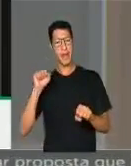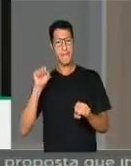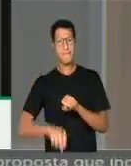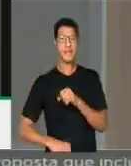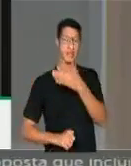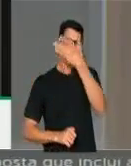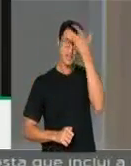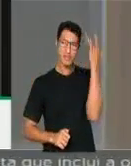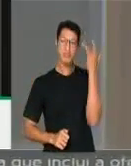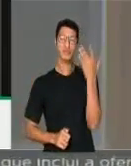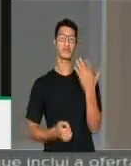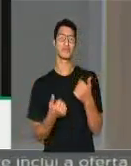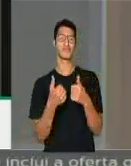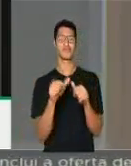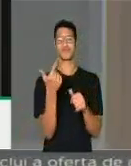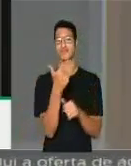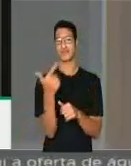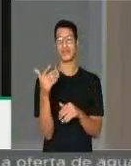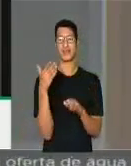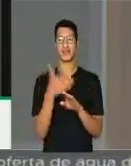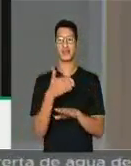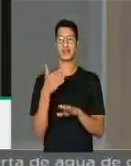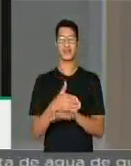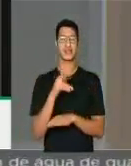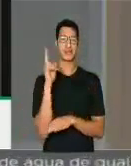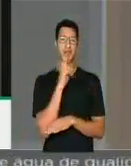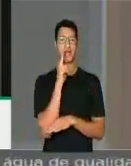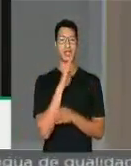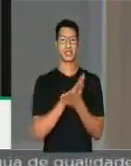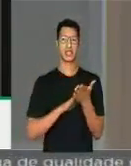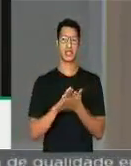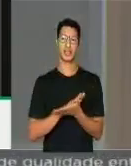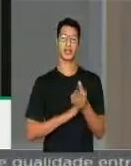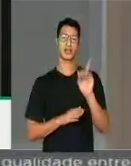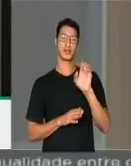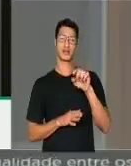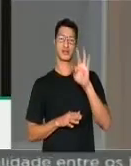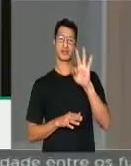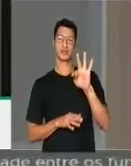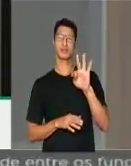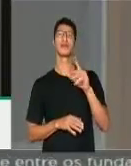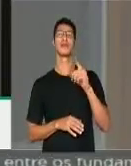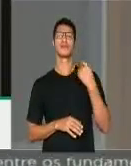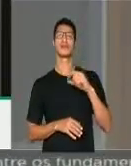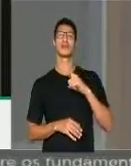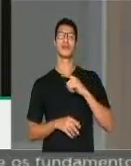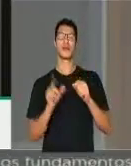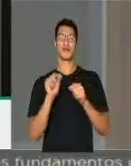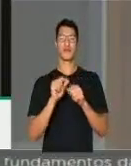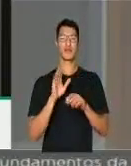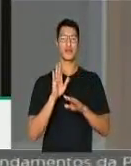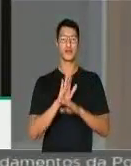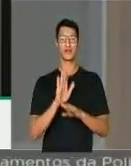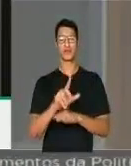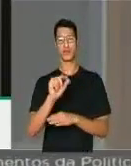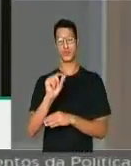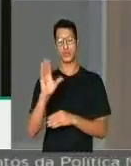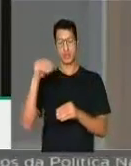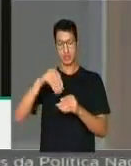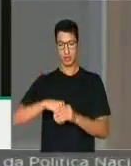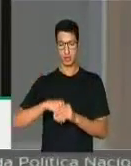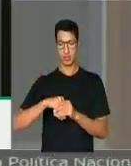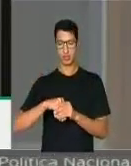as pessoas e não há intervenção de emergência. O DENIT tem que prestar conta disso